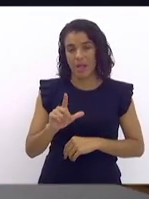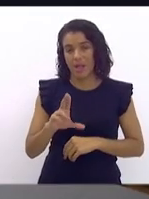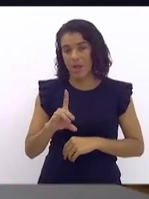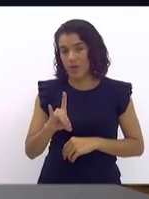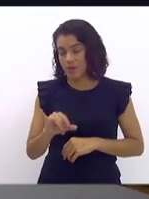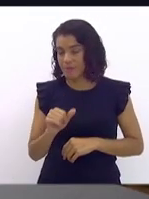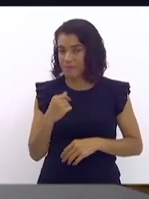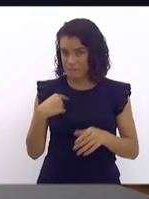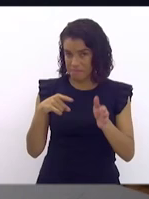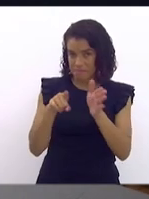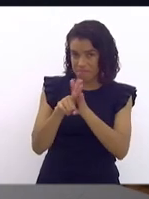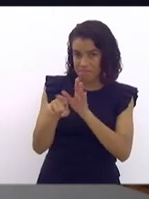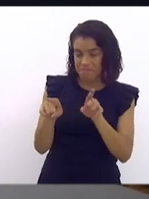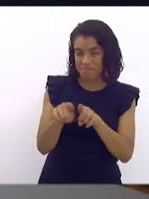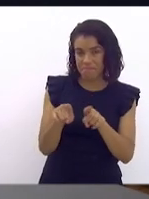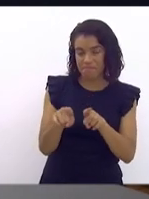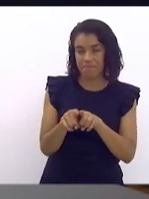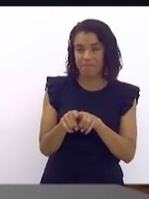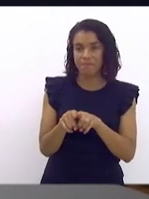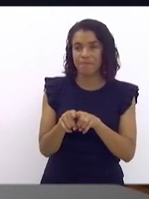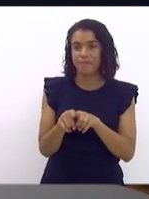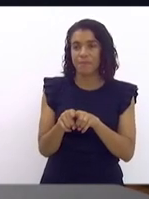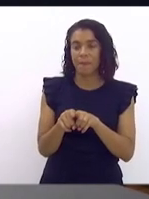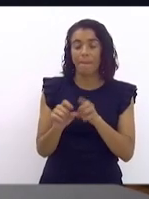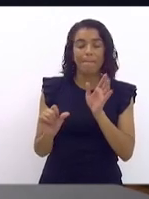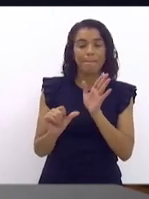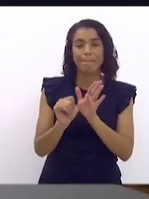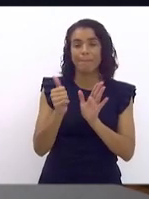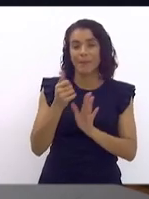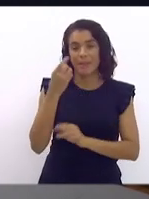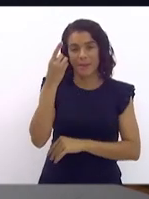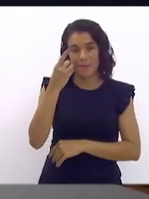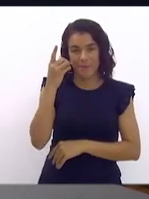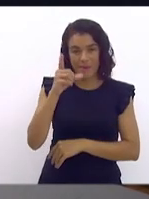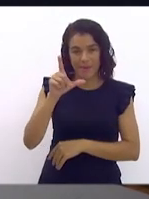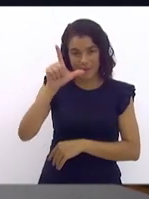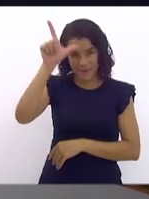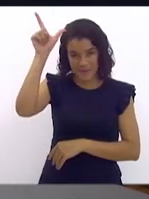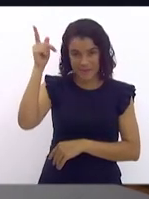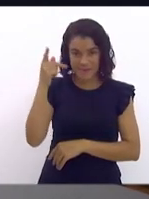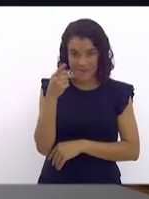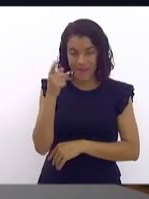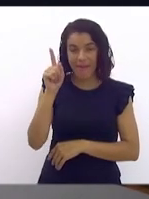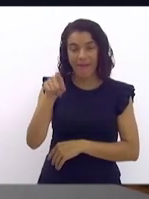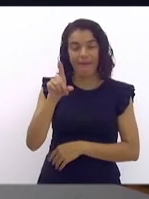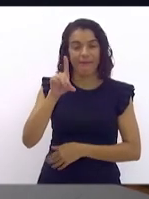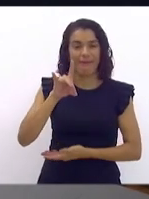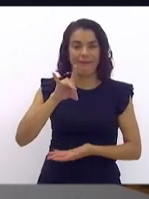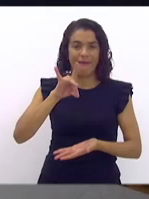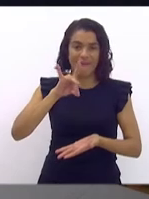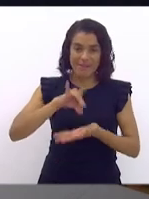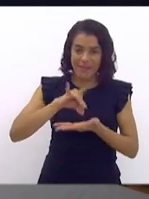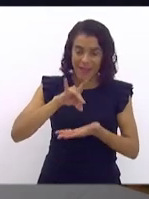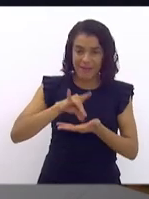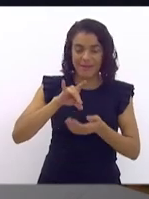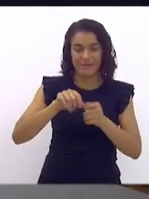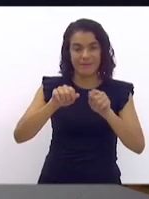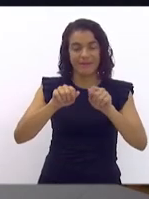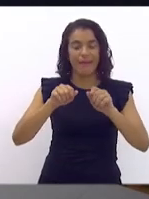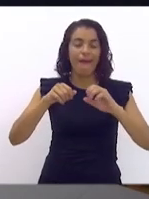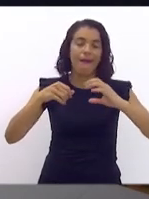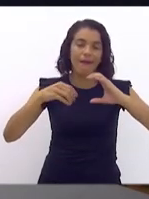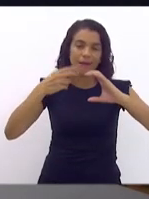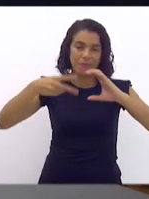uma indagação. Primeiro, o que o deputado Luiz Paulo coloca é que a realidade da Câmara dos Deputados é um